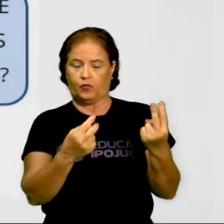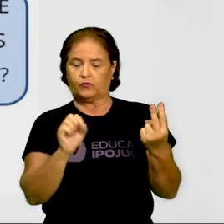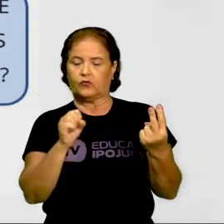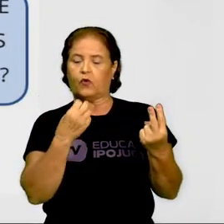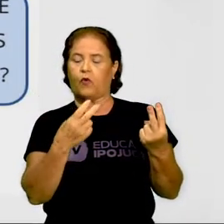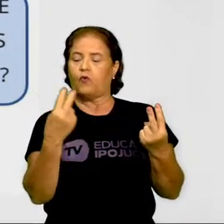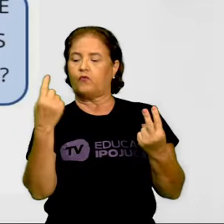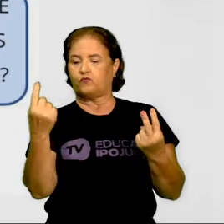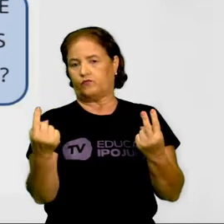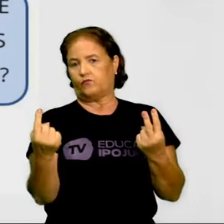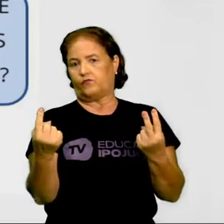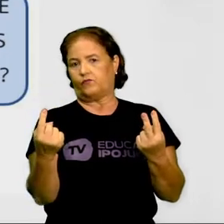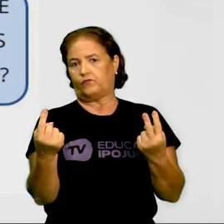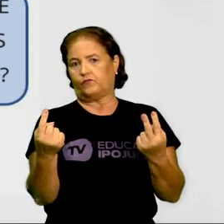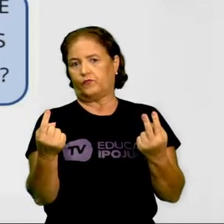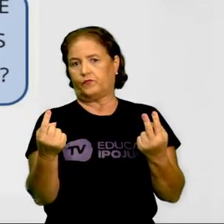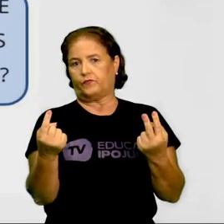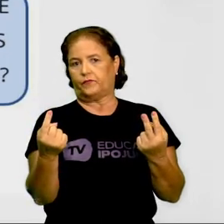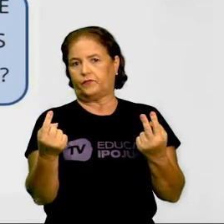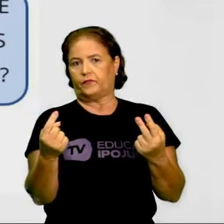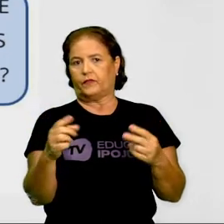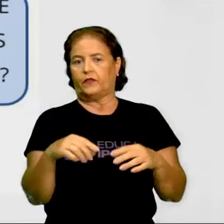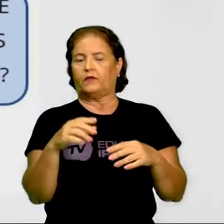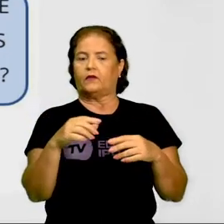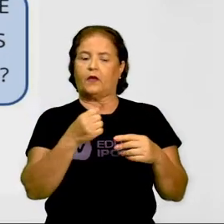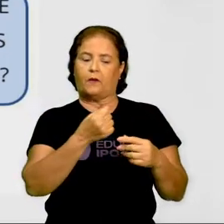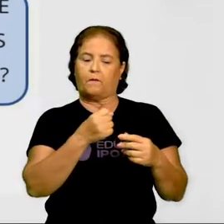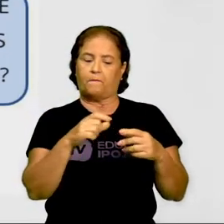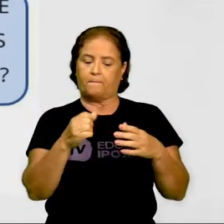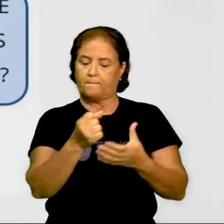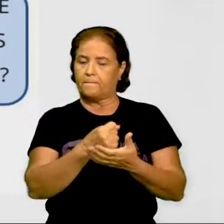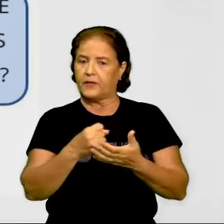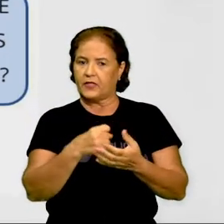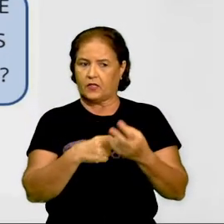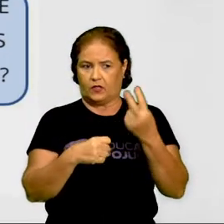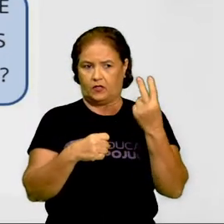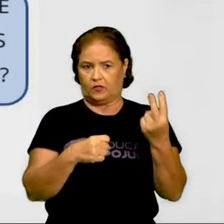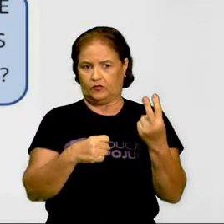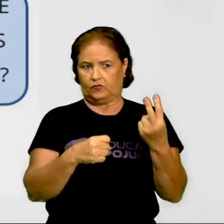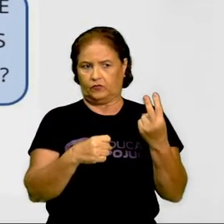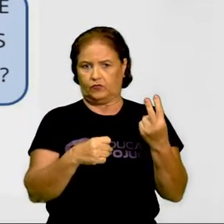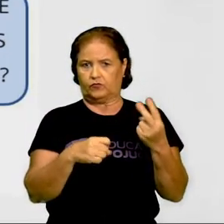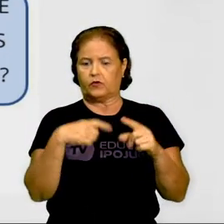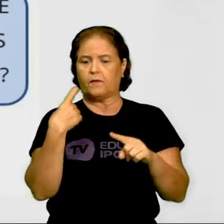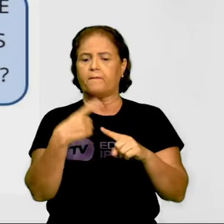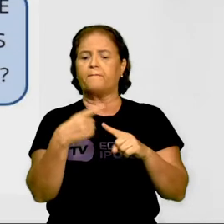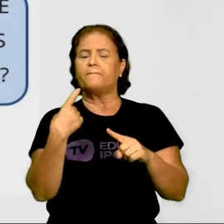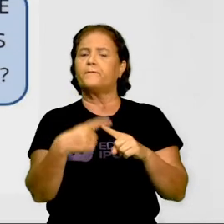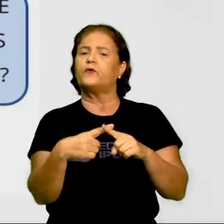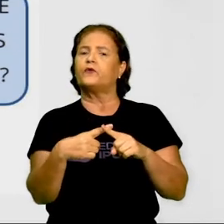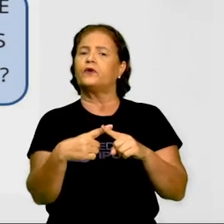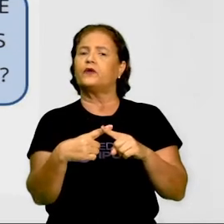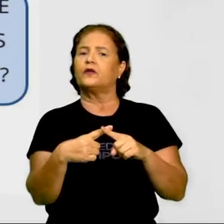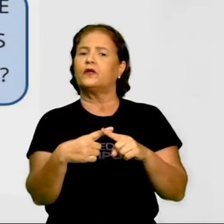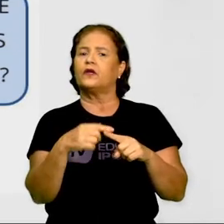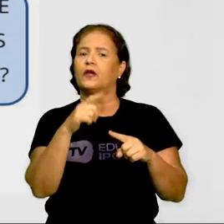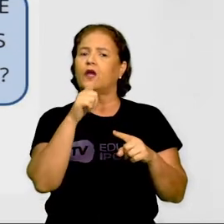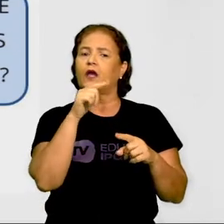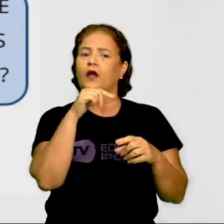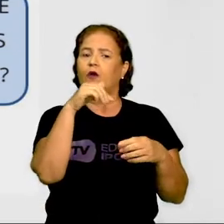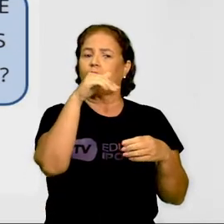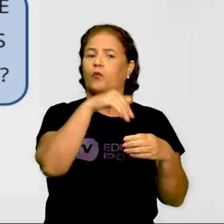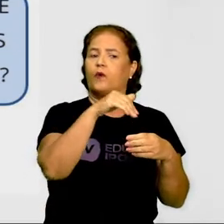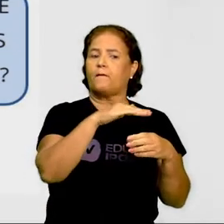1? A panela número 2. Muito bem. Por que a panela número 2 ela cabe